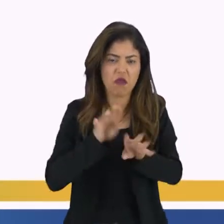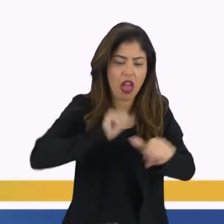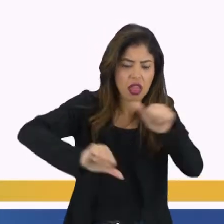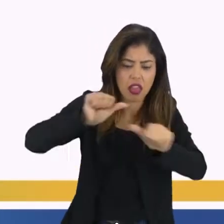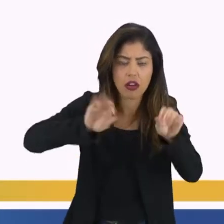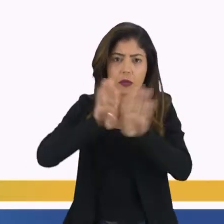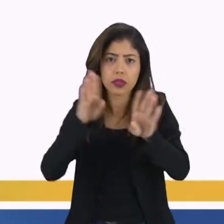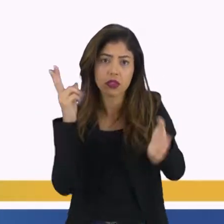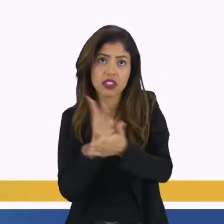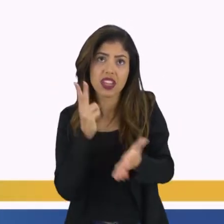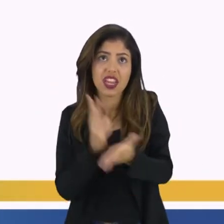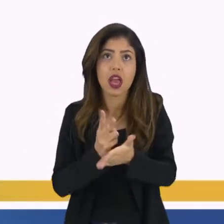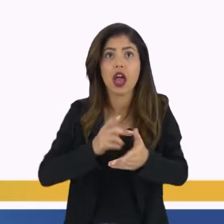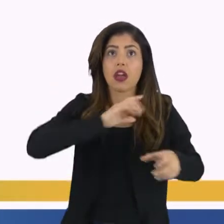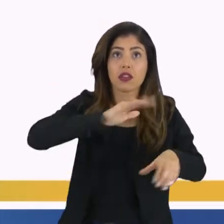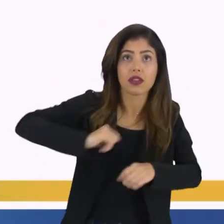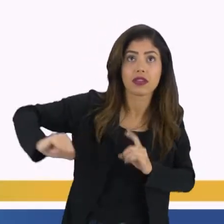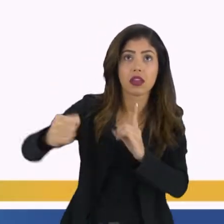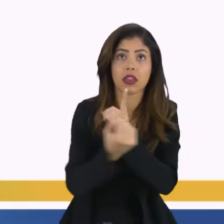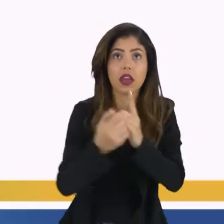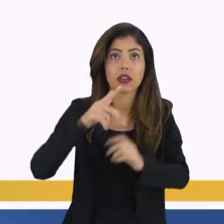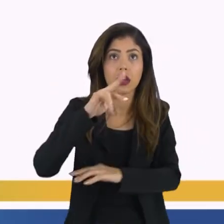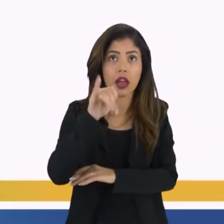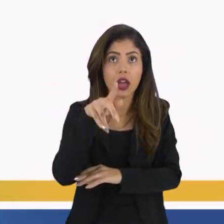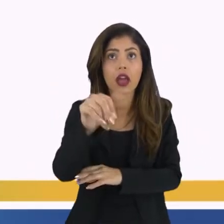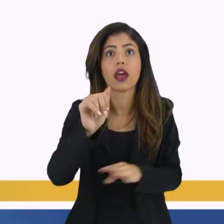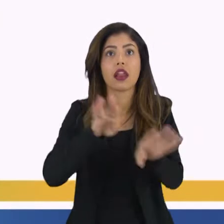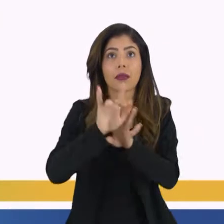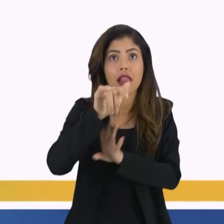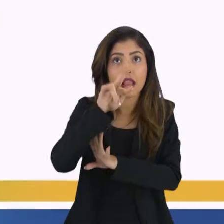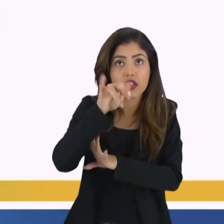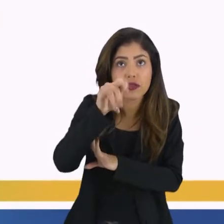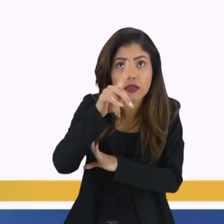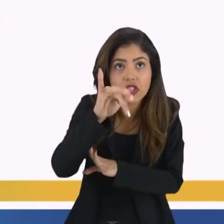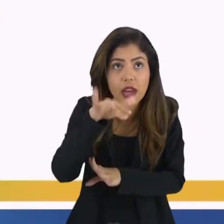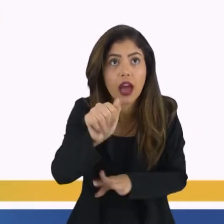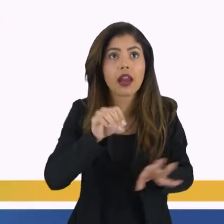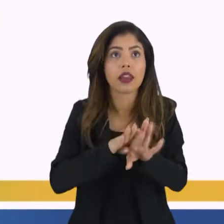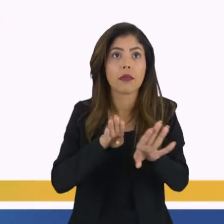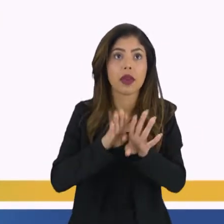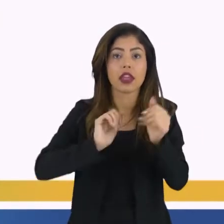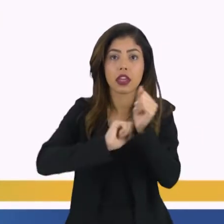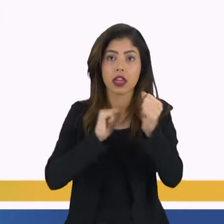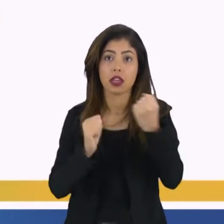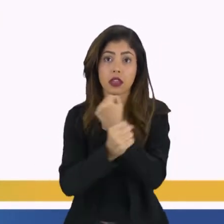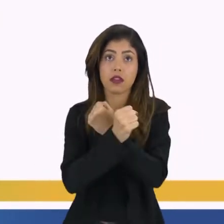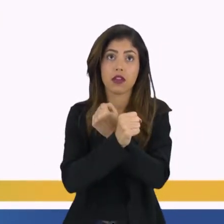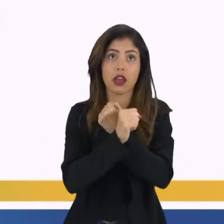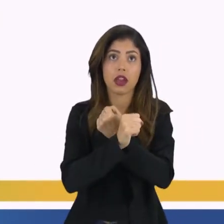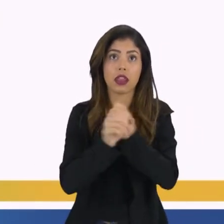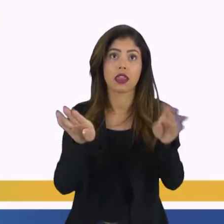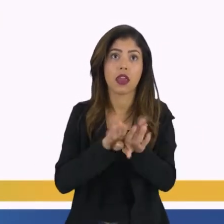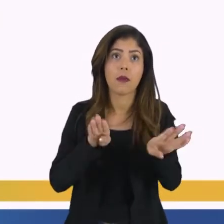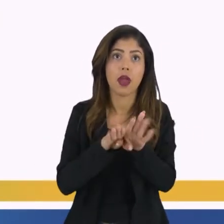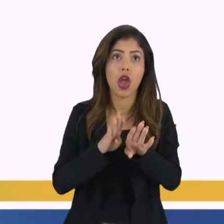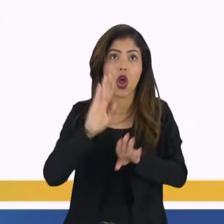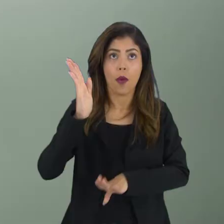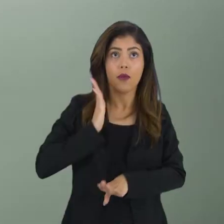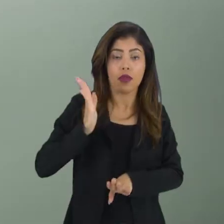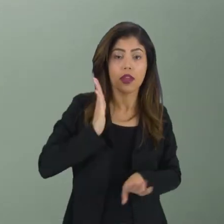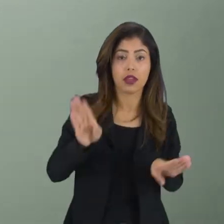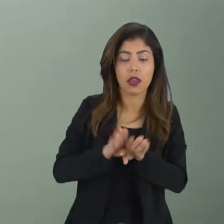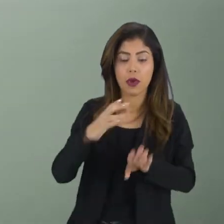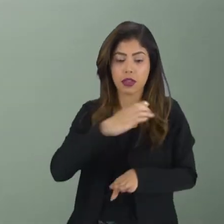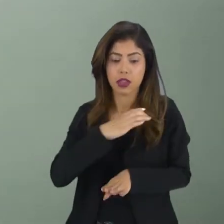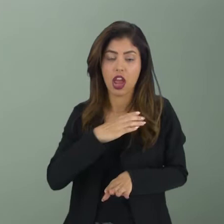De sociedade agrária, latifundiária, escravocrata e aristocrática passou a ser uma civilização burguesa e urbana. Então vejam que no contexto